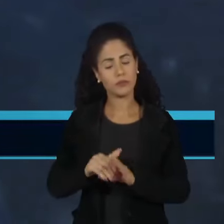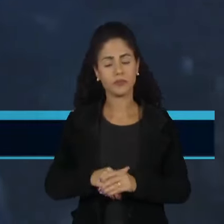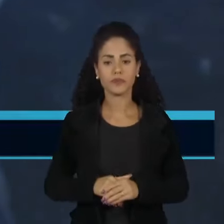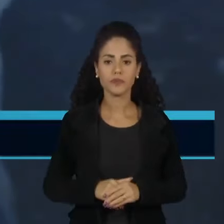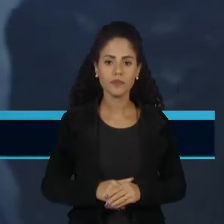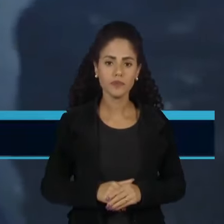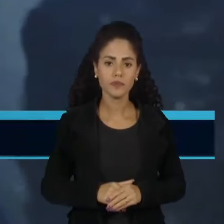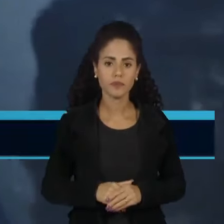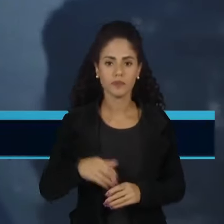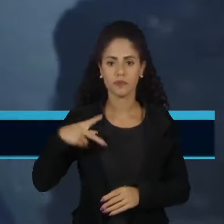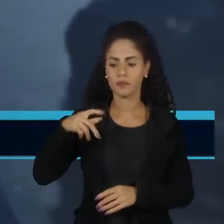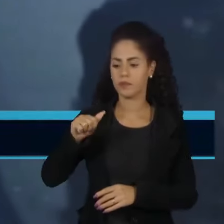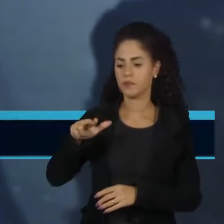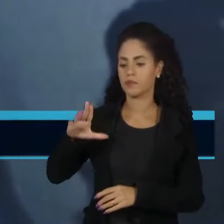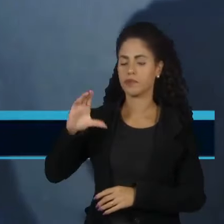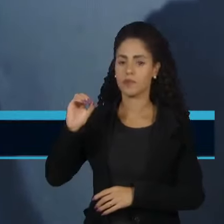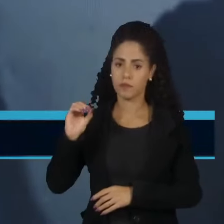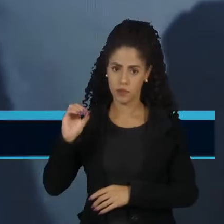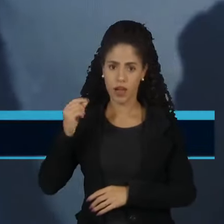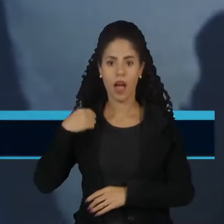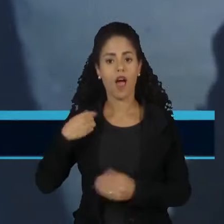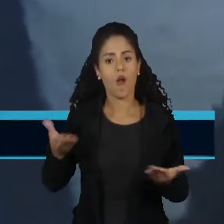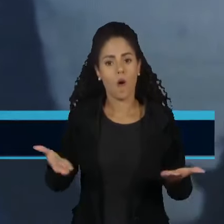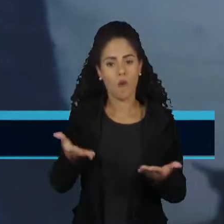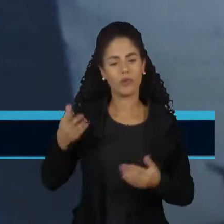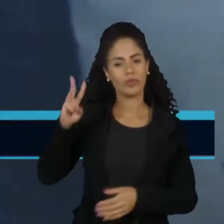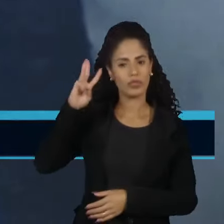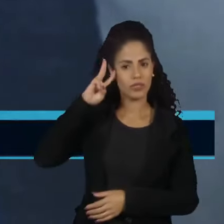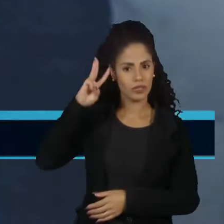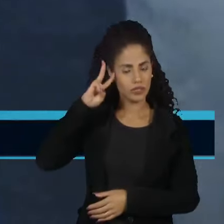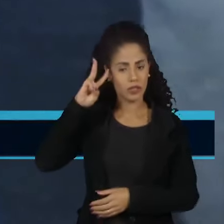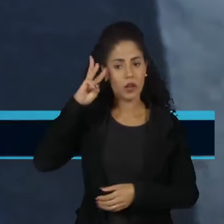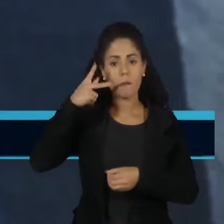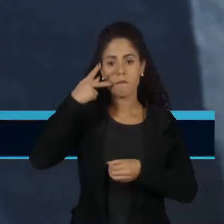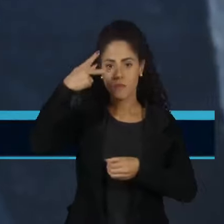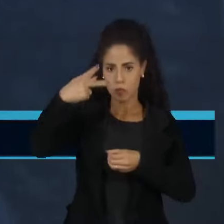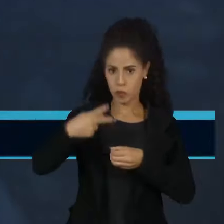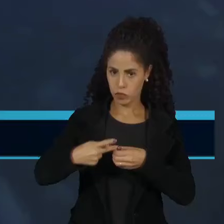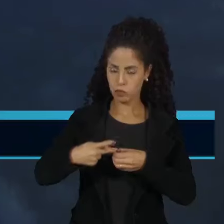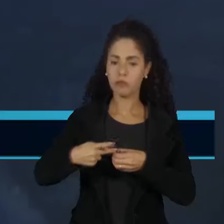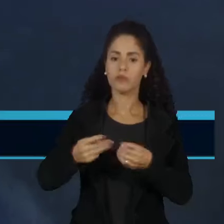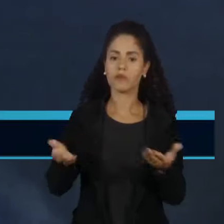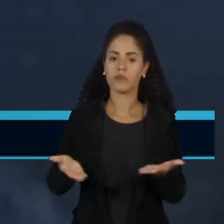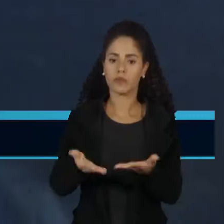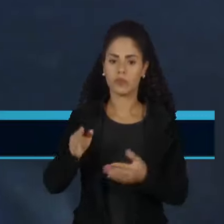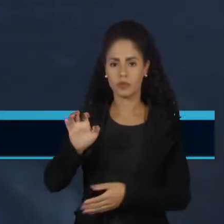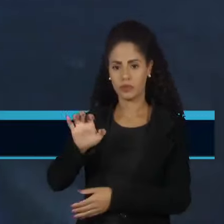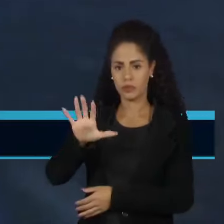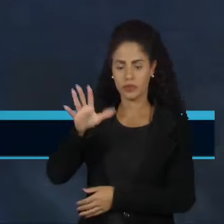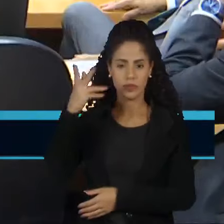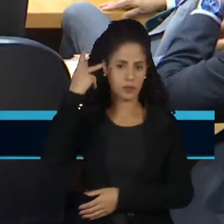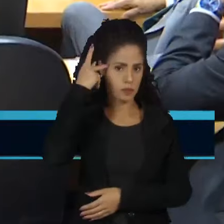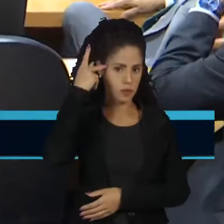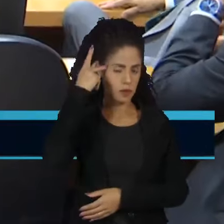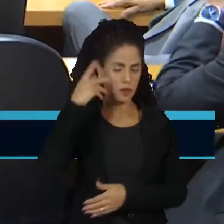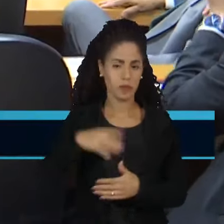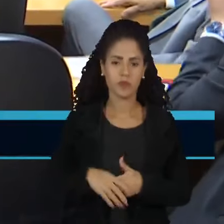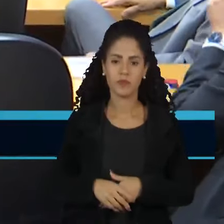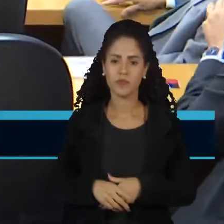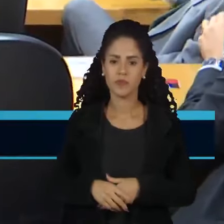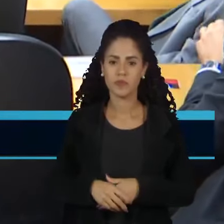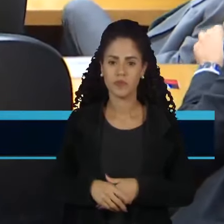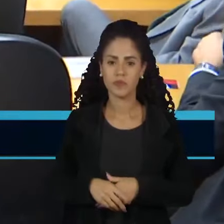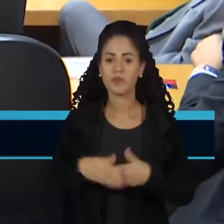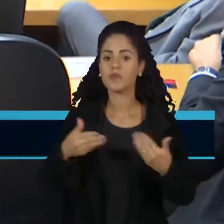Paulo Sérgio de Oliveira e Costa assumiu nesta terça-feira como novo Procurador-Geral de Justiça do Estado de São Paulo.